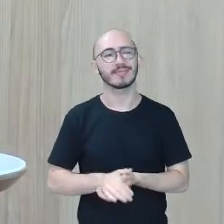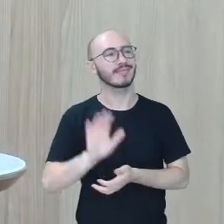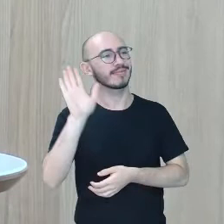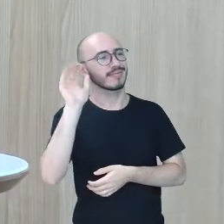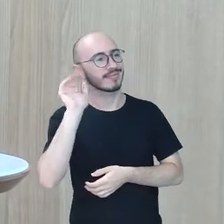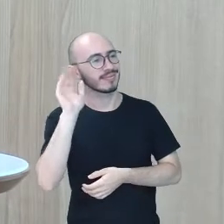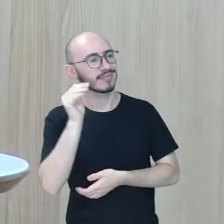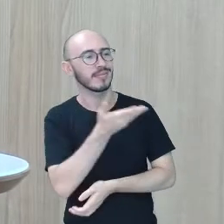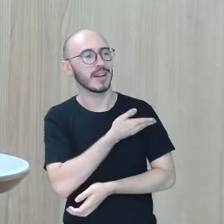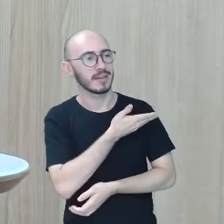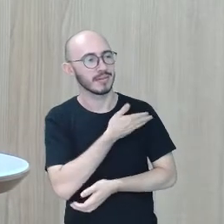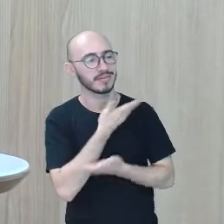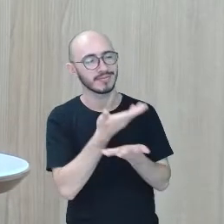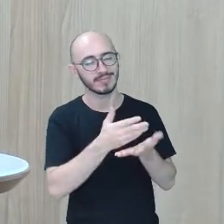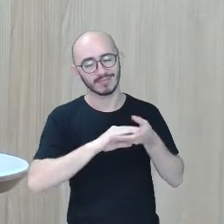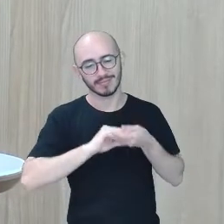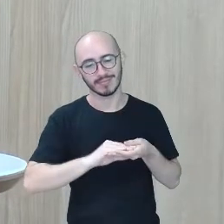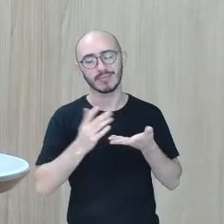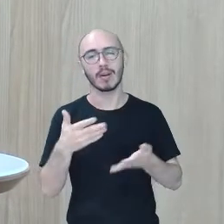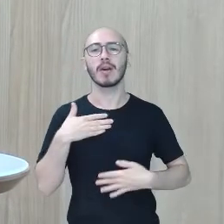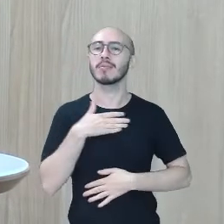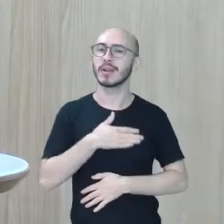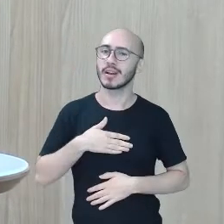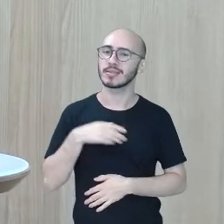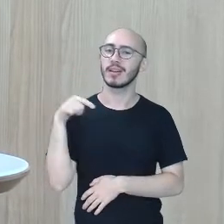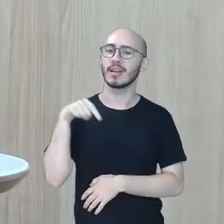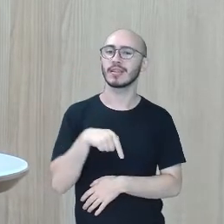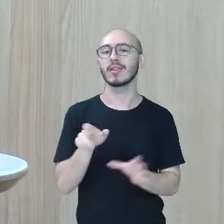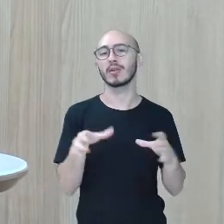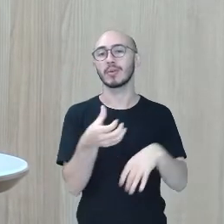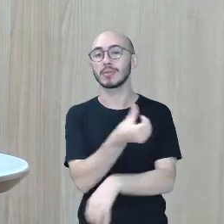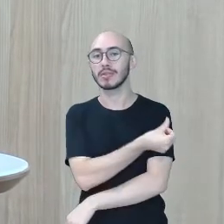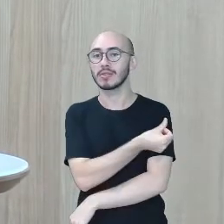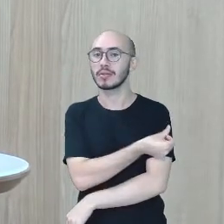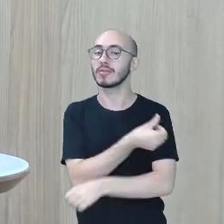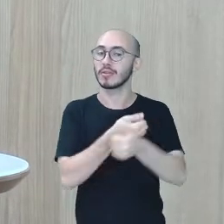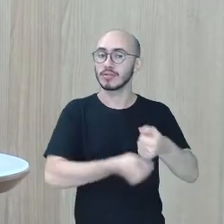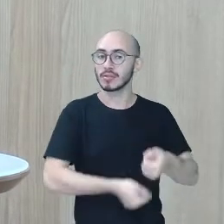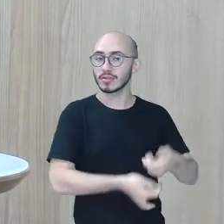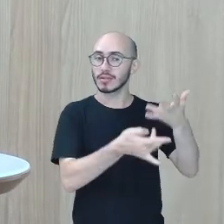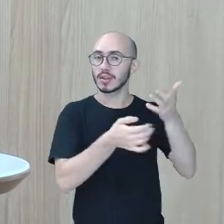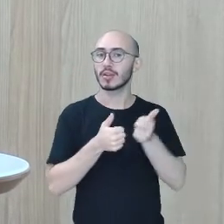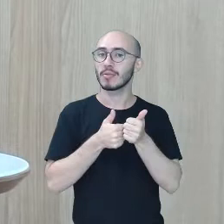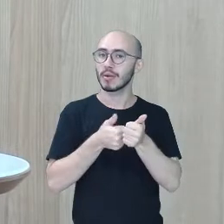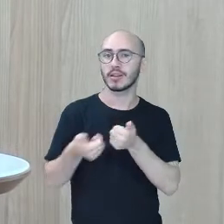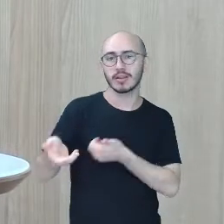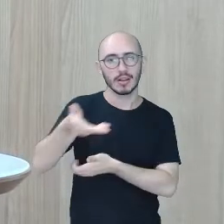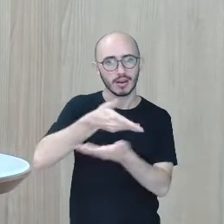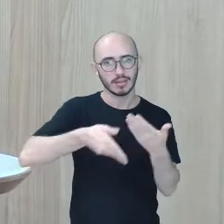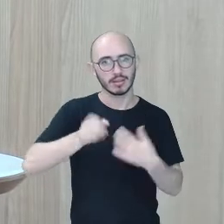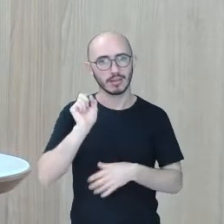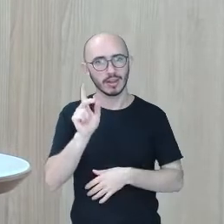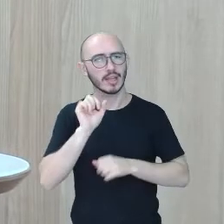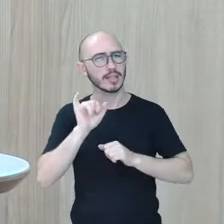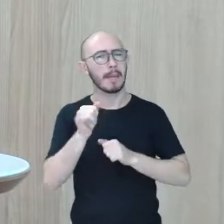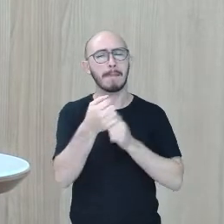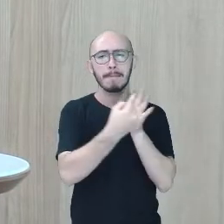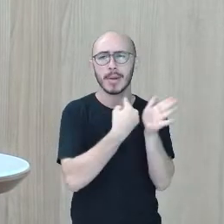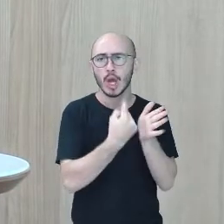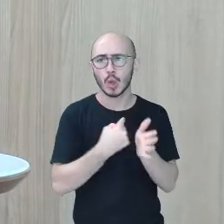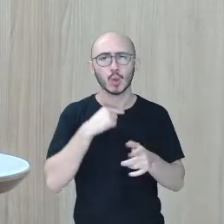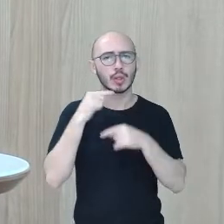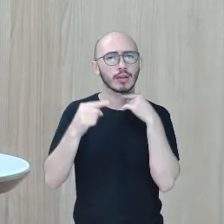meu parceiro, satisfação estar aqui, galerinha do 6º ano. Estou aqui no chat, tá bom? Interagindo aí com vocês, então qualquer pergunta, qualquer